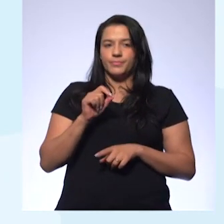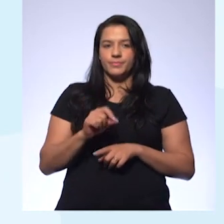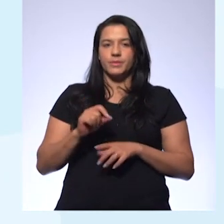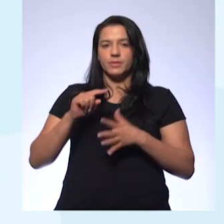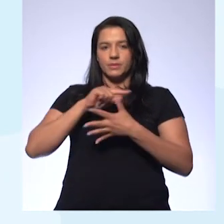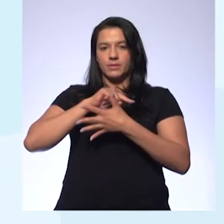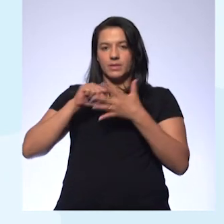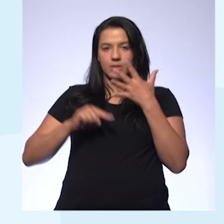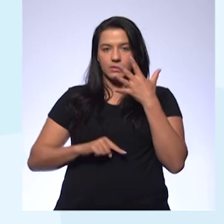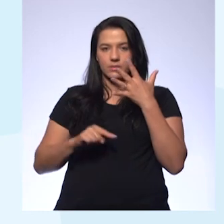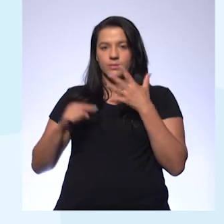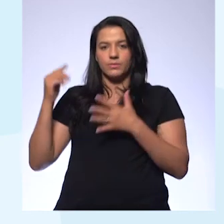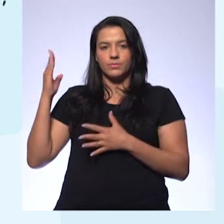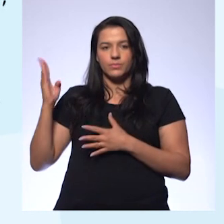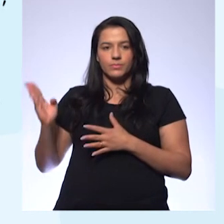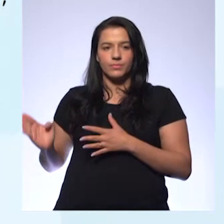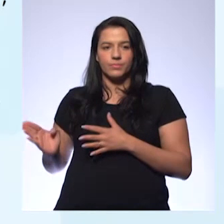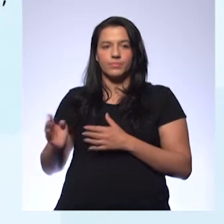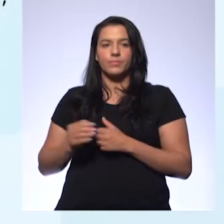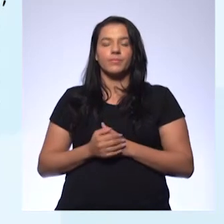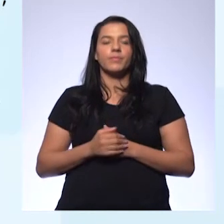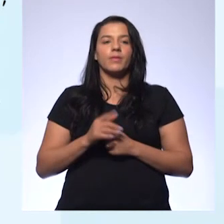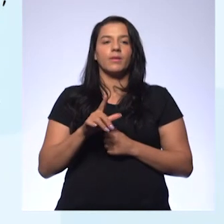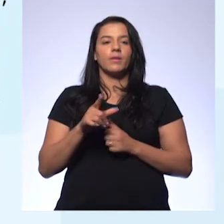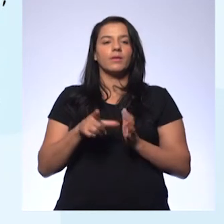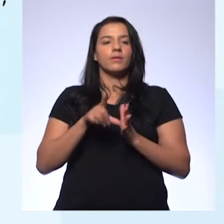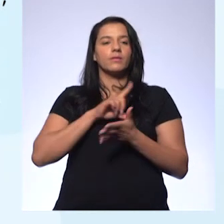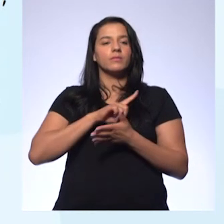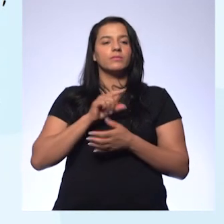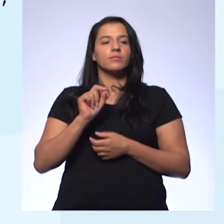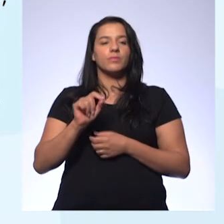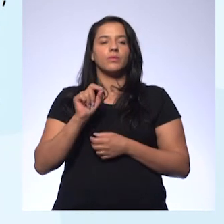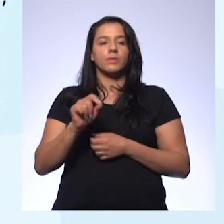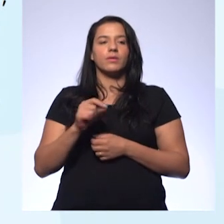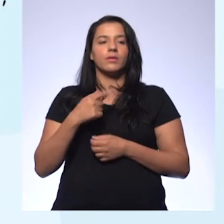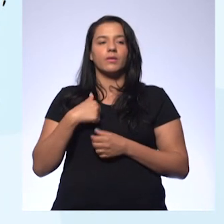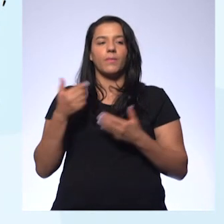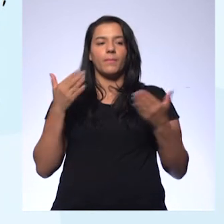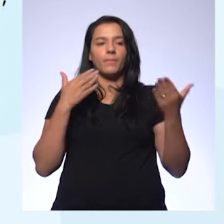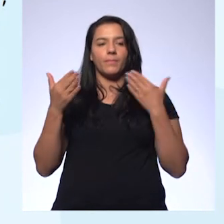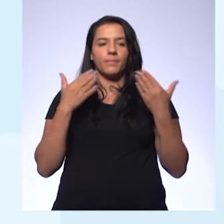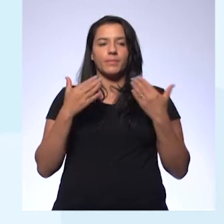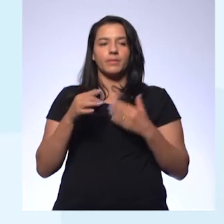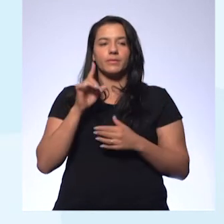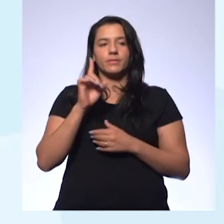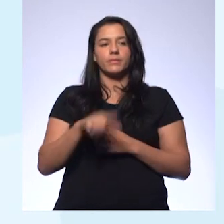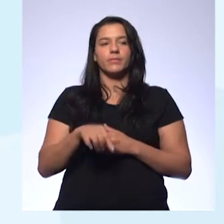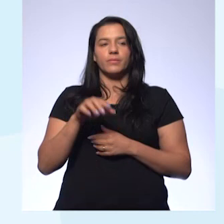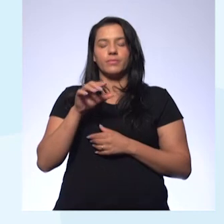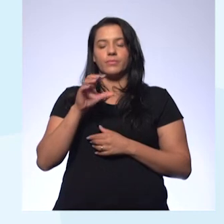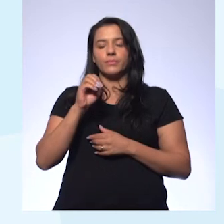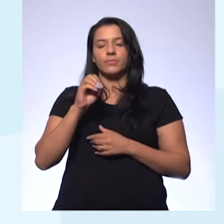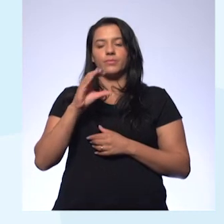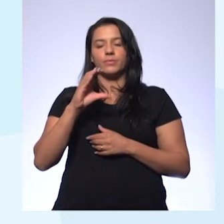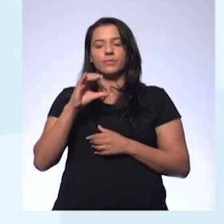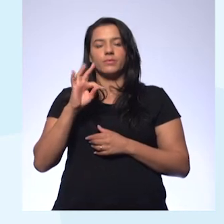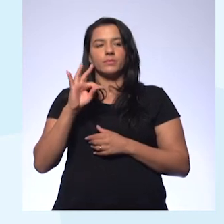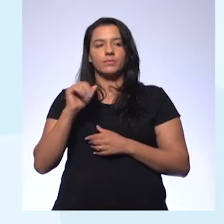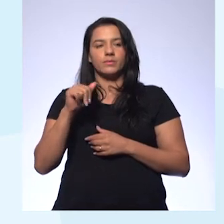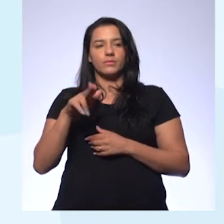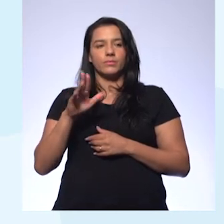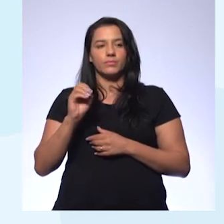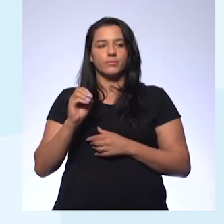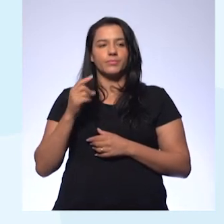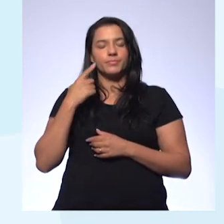5 opções. Detalhe, desculpa, ele falou que o padrão é o isômero do octano. Aí, ele te dá 5